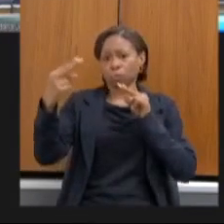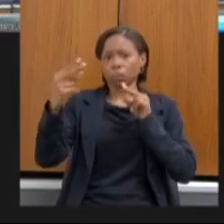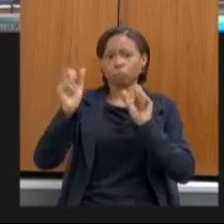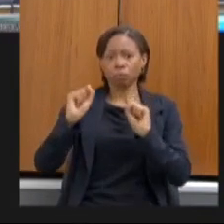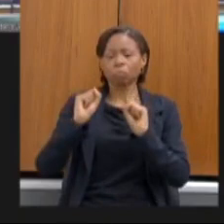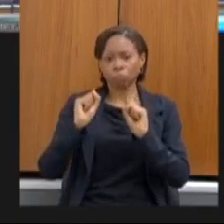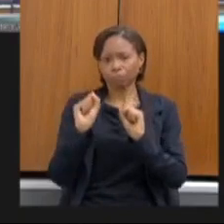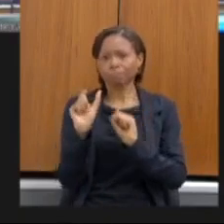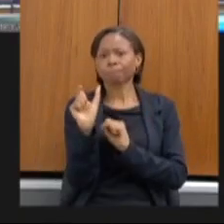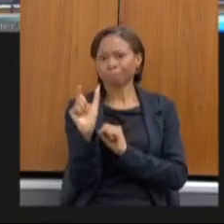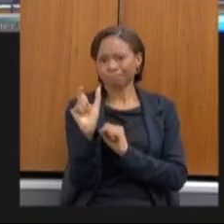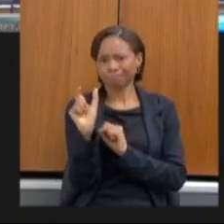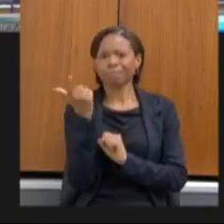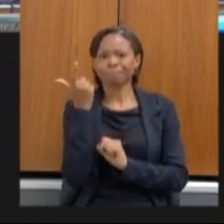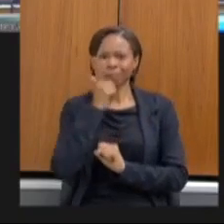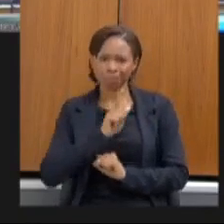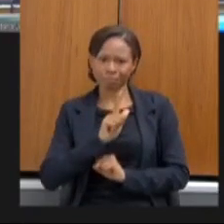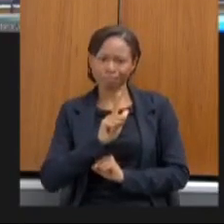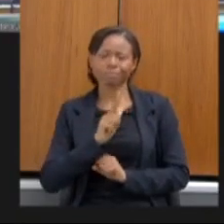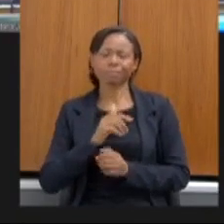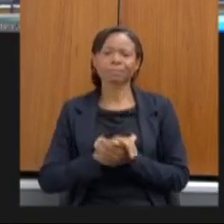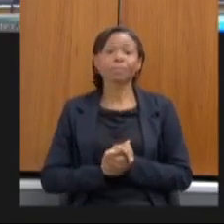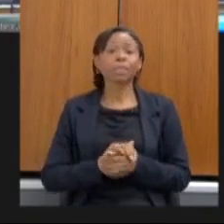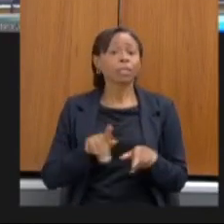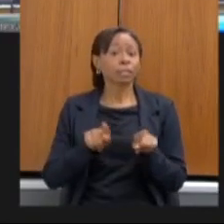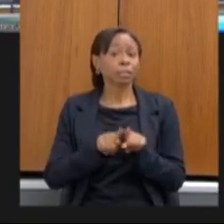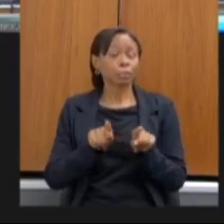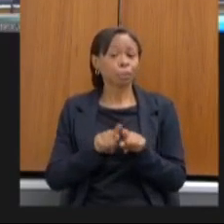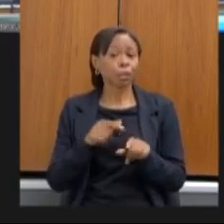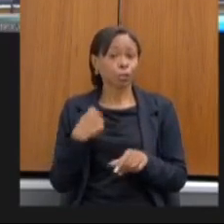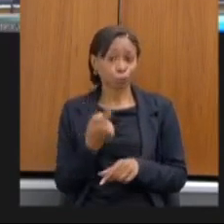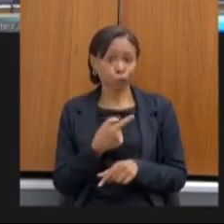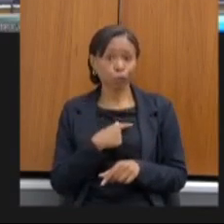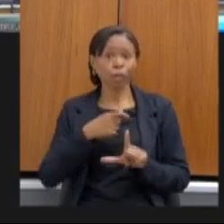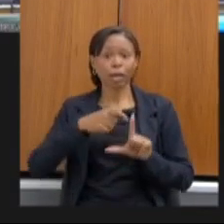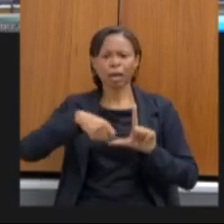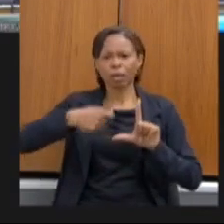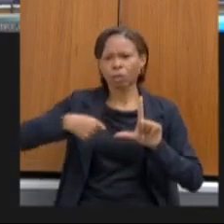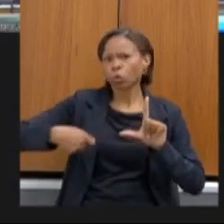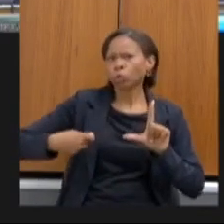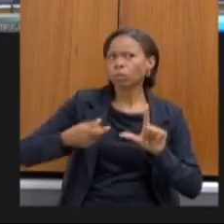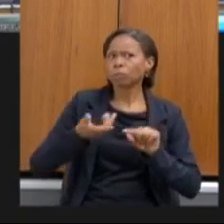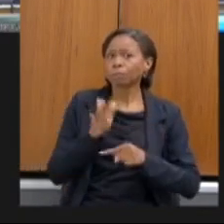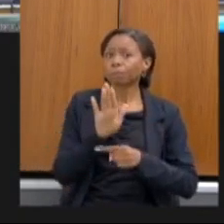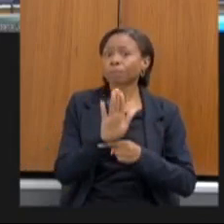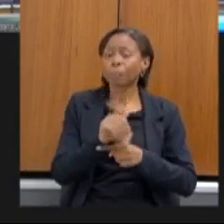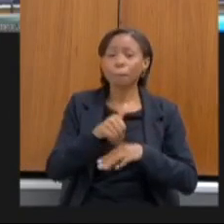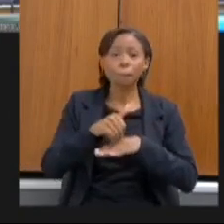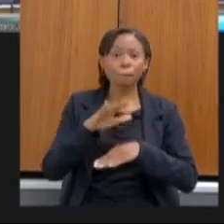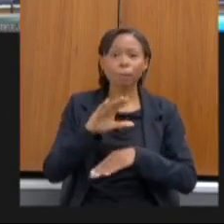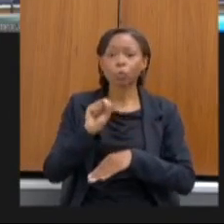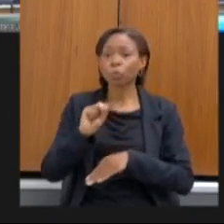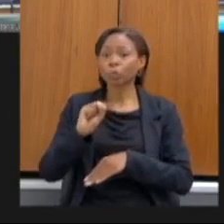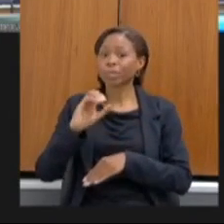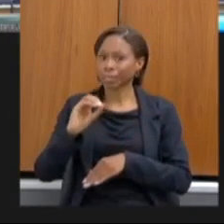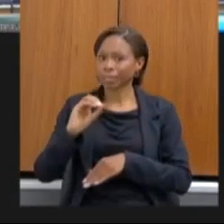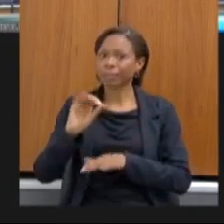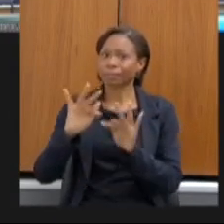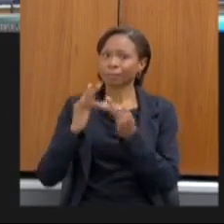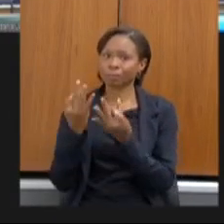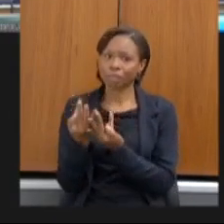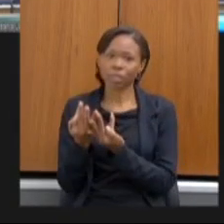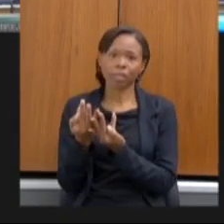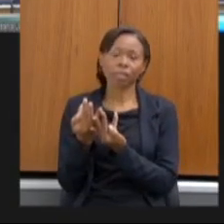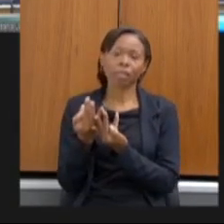ter acesso fizemos também uma logística para que mais de 80 famílias do coqueiro do